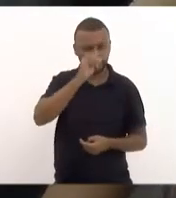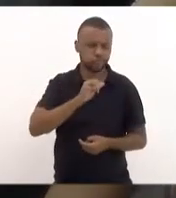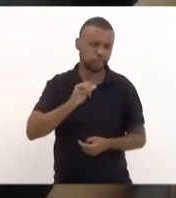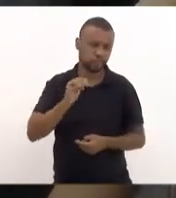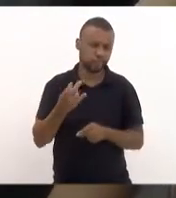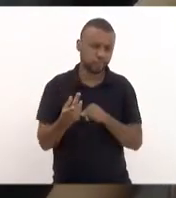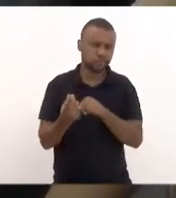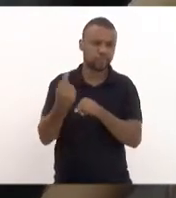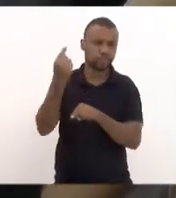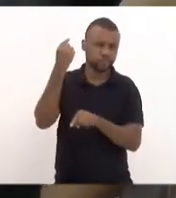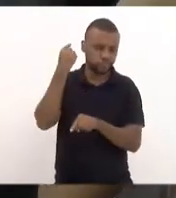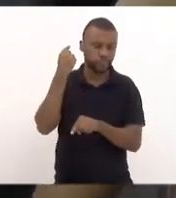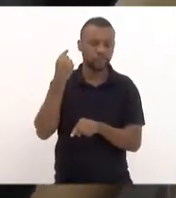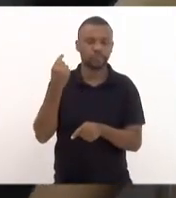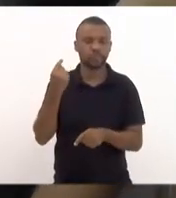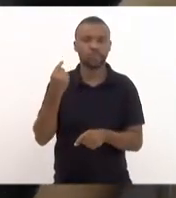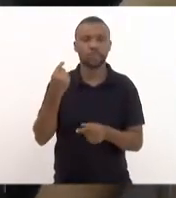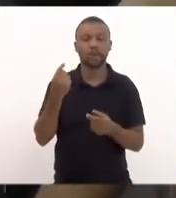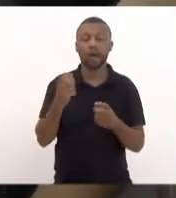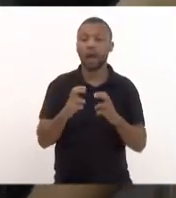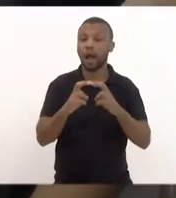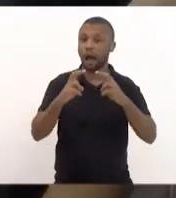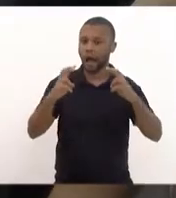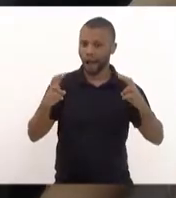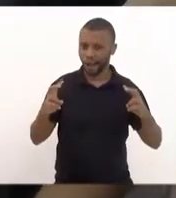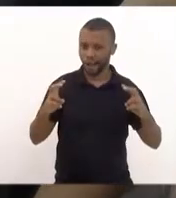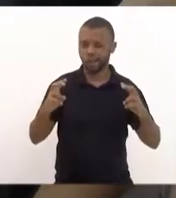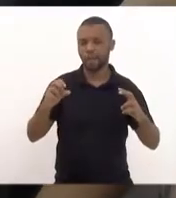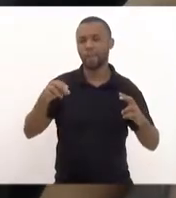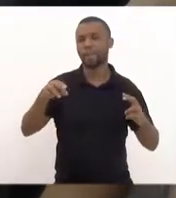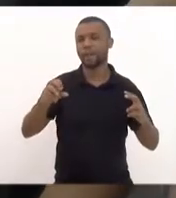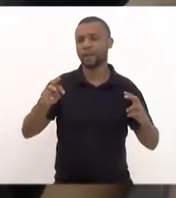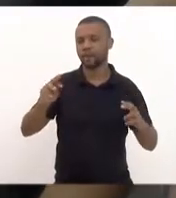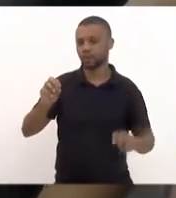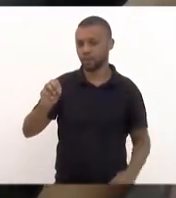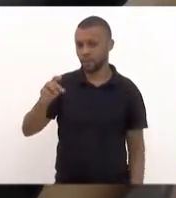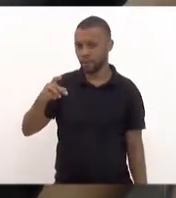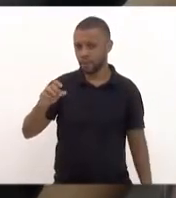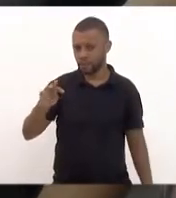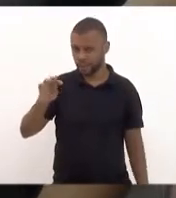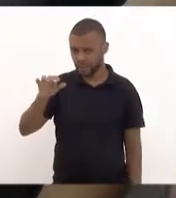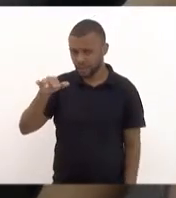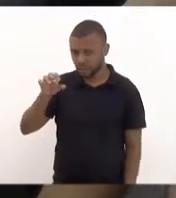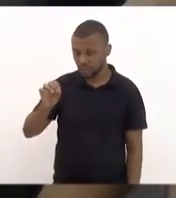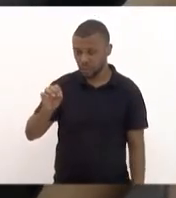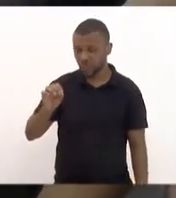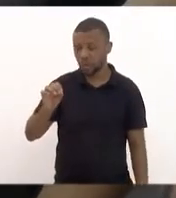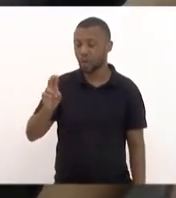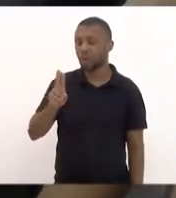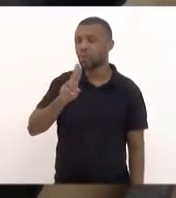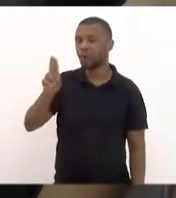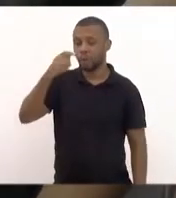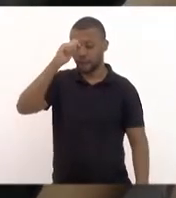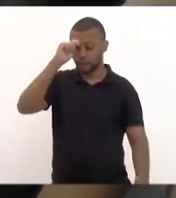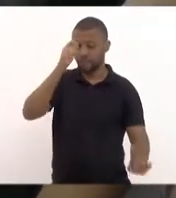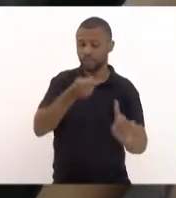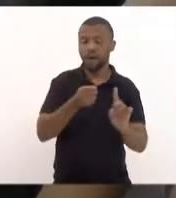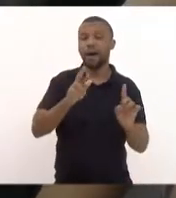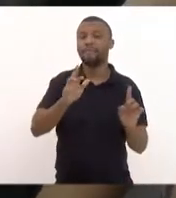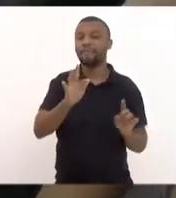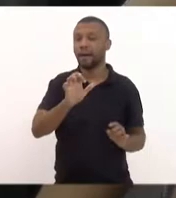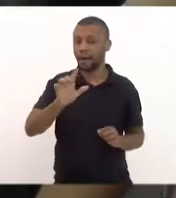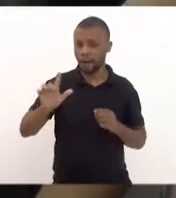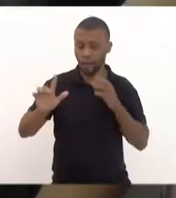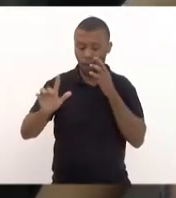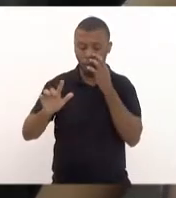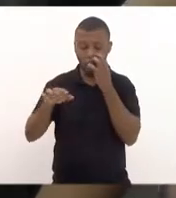Magalhães. Uhum. Uma coisa curiosa é que o Rafael, ele era crítico ao Arco. Não sei nem se o Pezão, quando deu o nome, o Pezão gostava